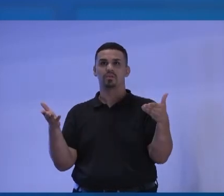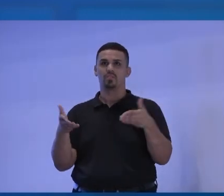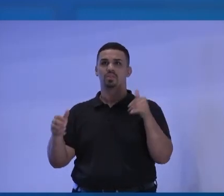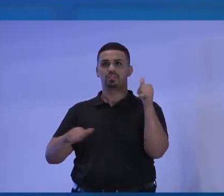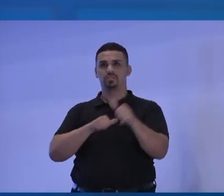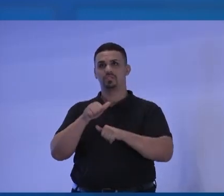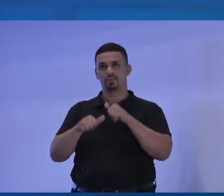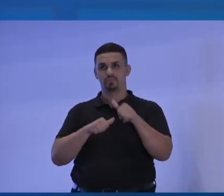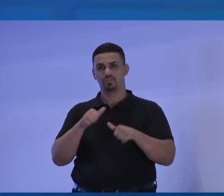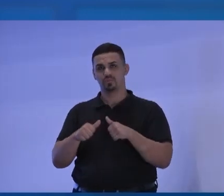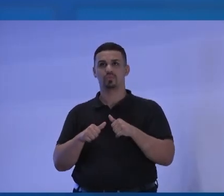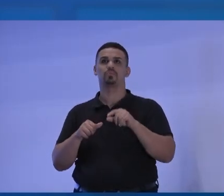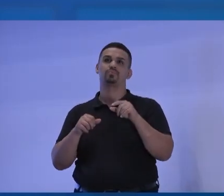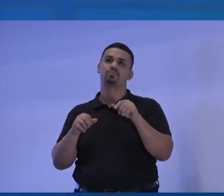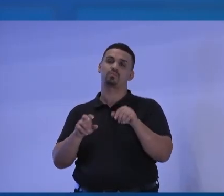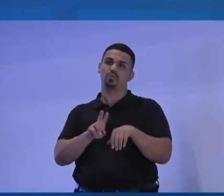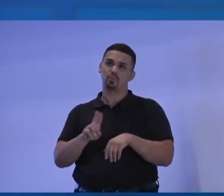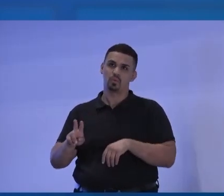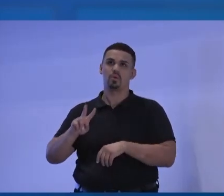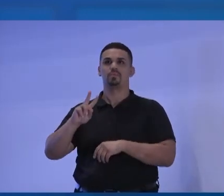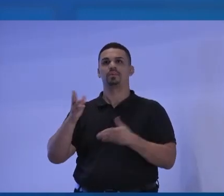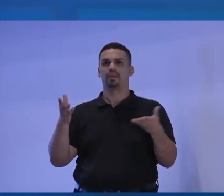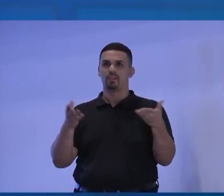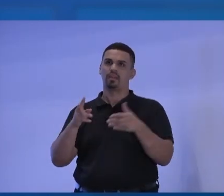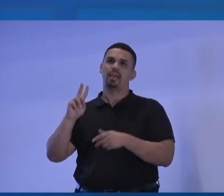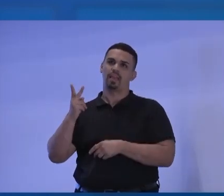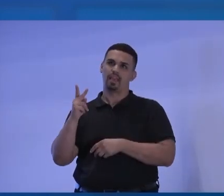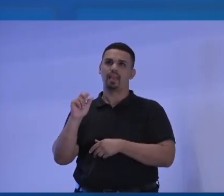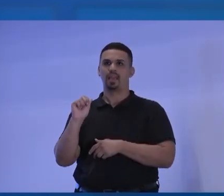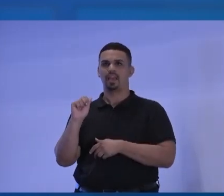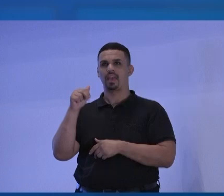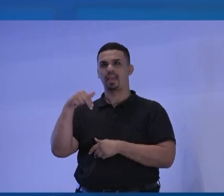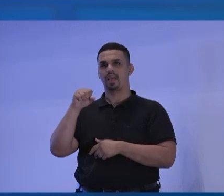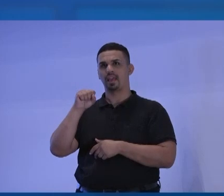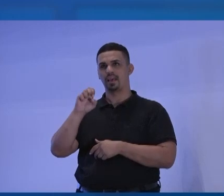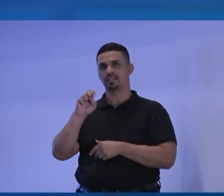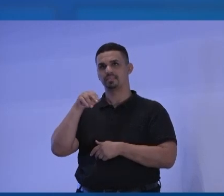hanseníase. Então, o que é a hanseníase? É o que a gente conhecia antigamente como lepra.